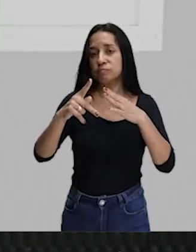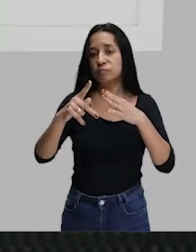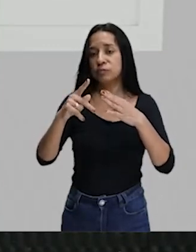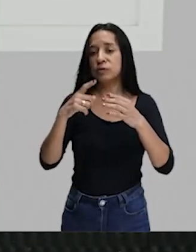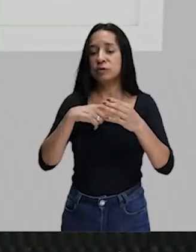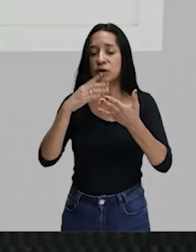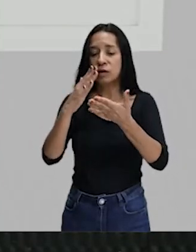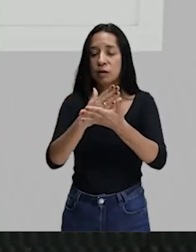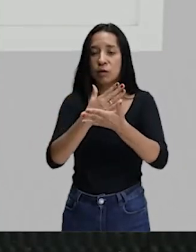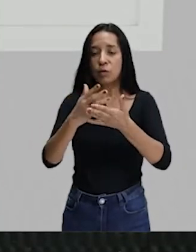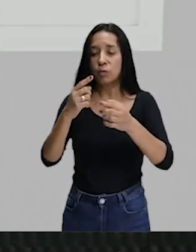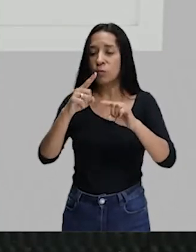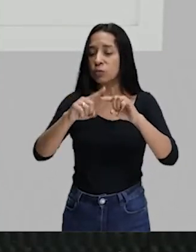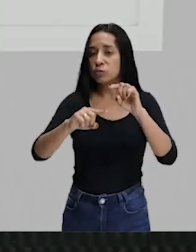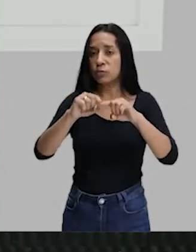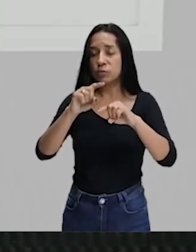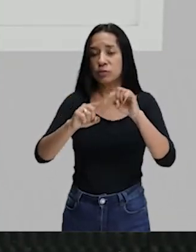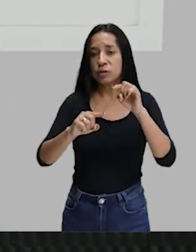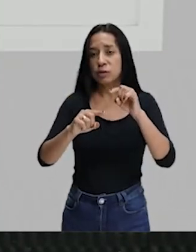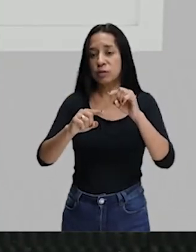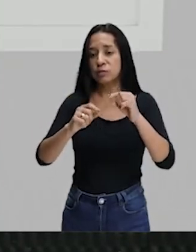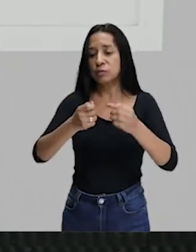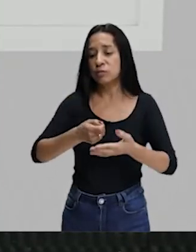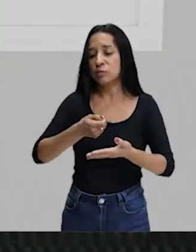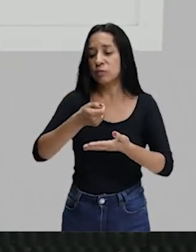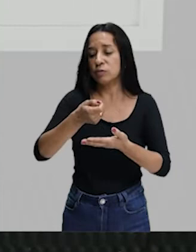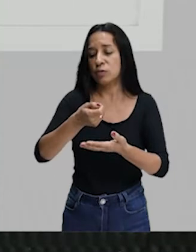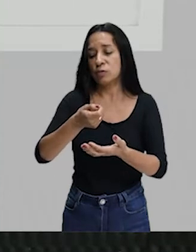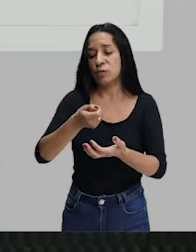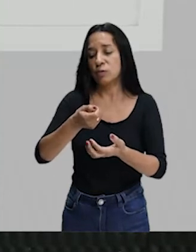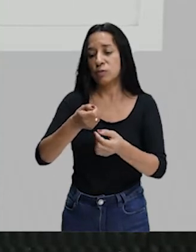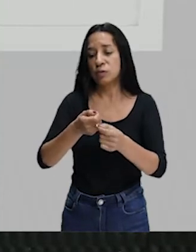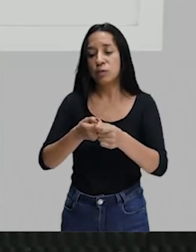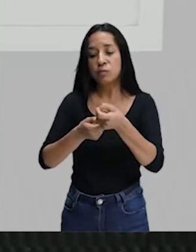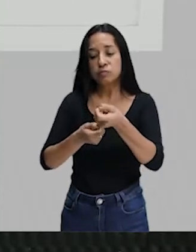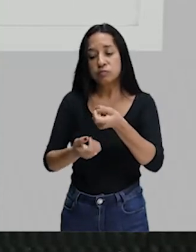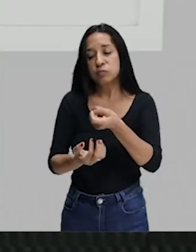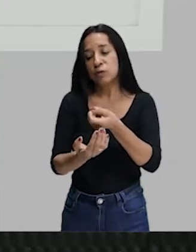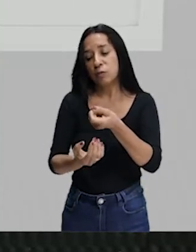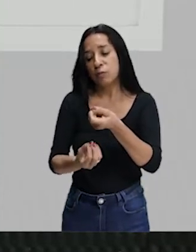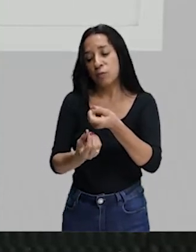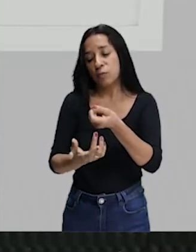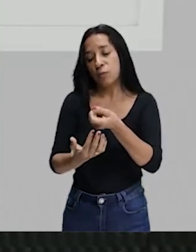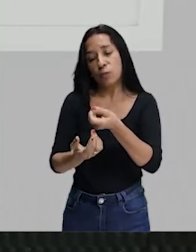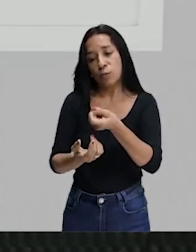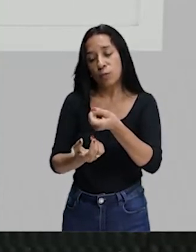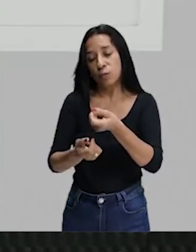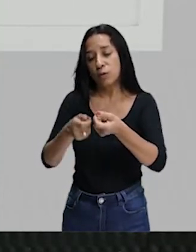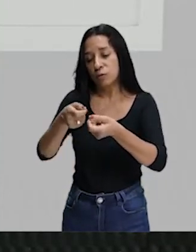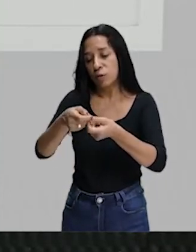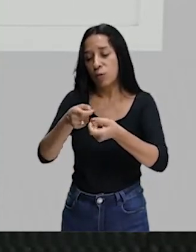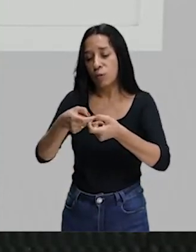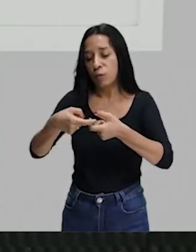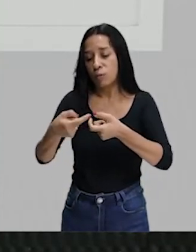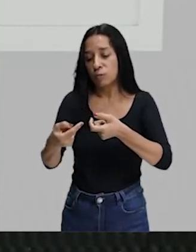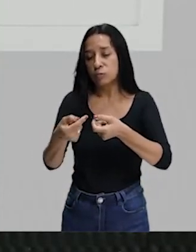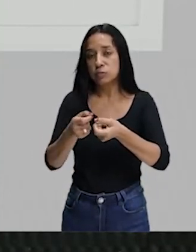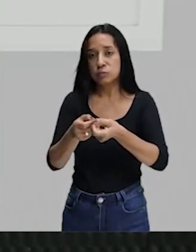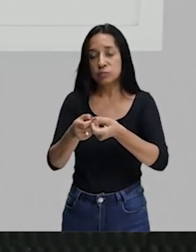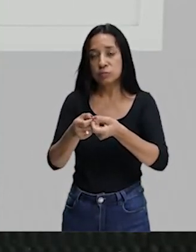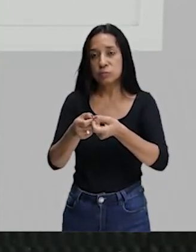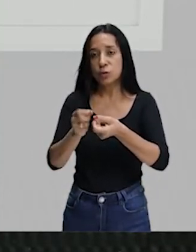alguns materiais que são levados ao aquecimento, são levados ao fogo, em que o cabo, que é o local em que a gente vai